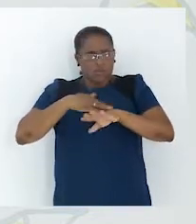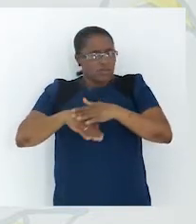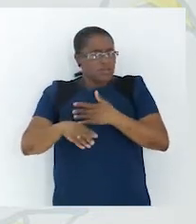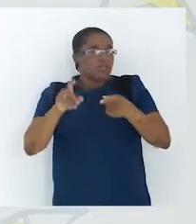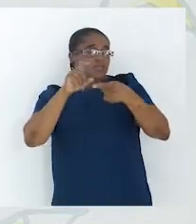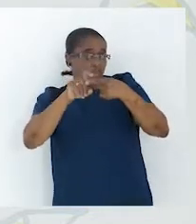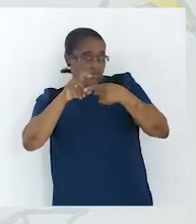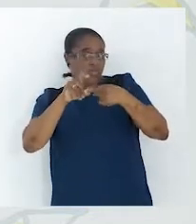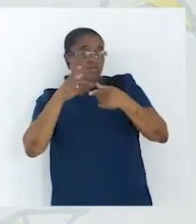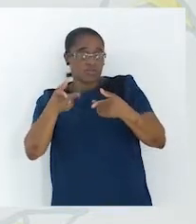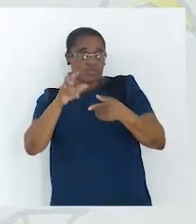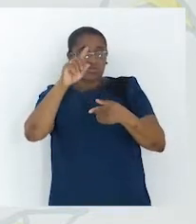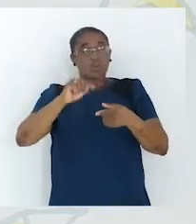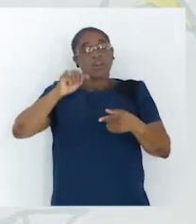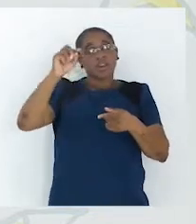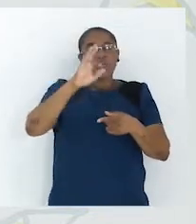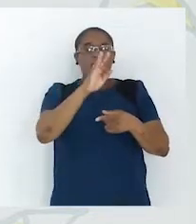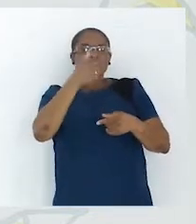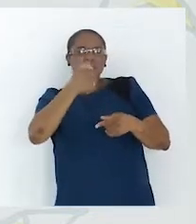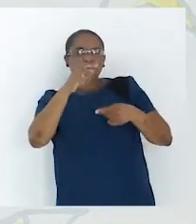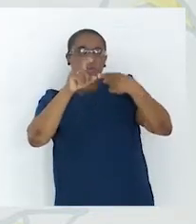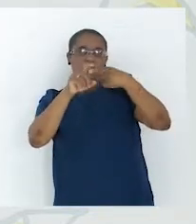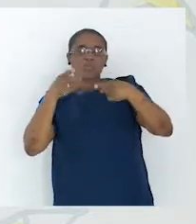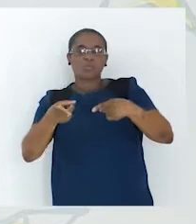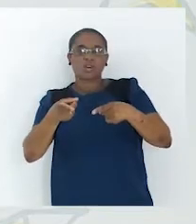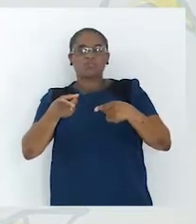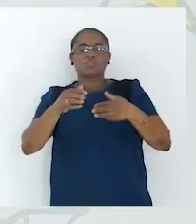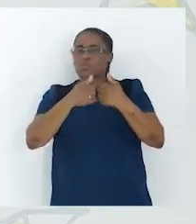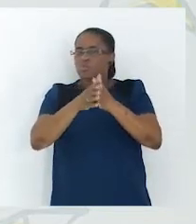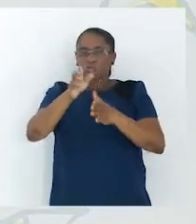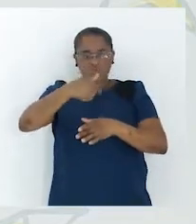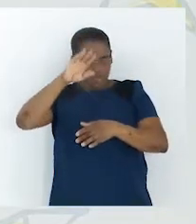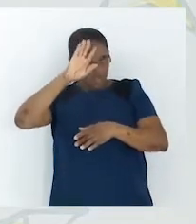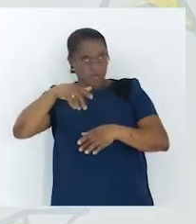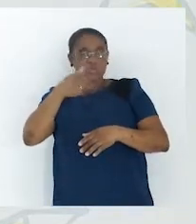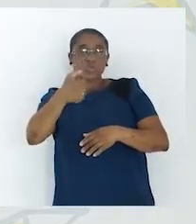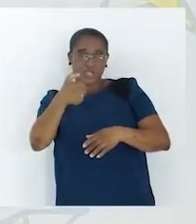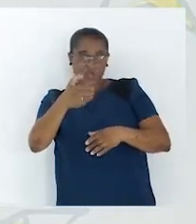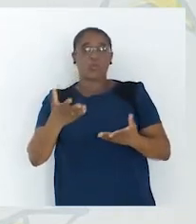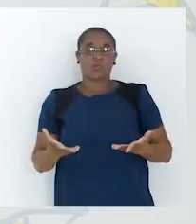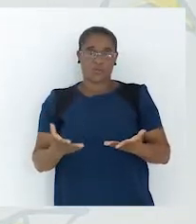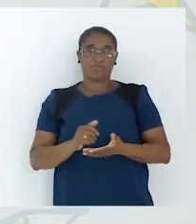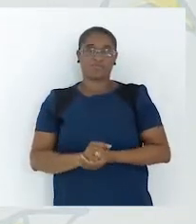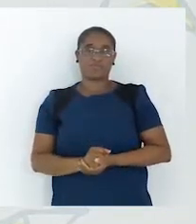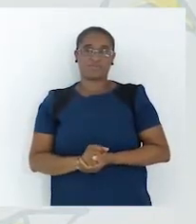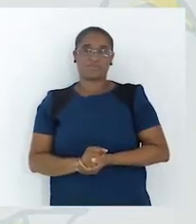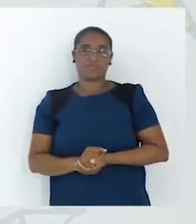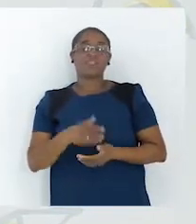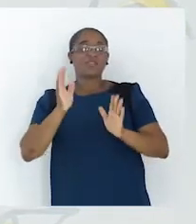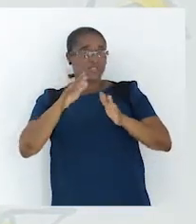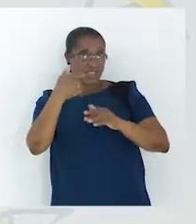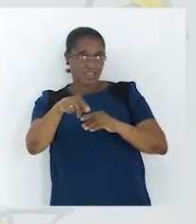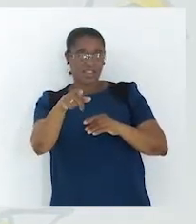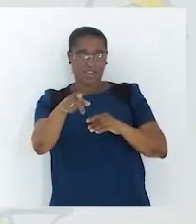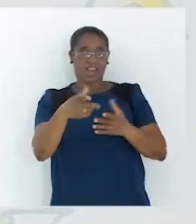radicandos 45 admiro por 9 por nós sabemos que é sim po1 então já